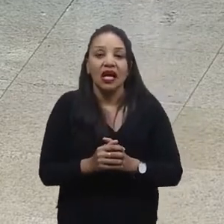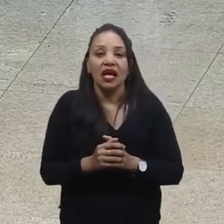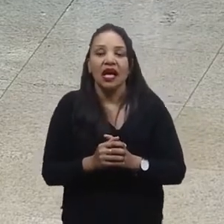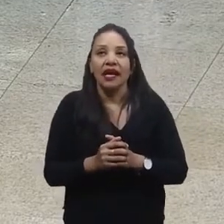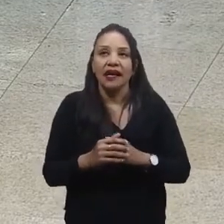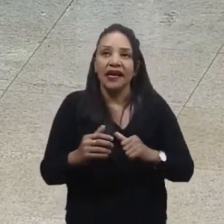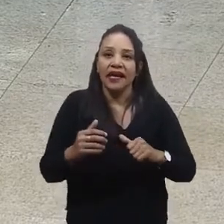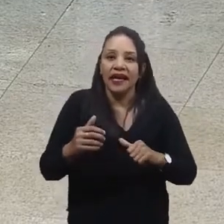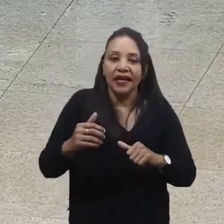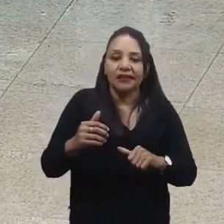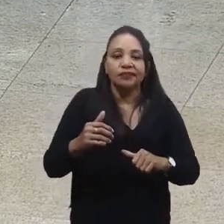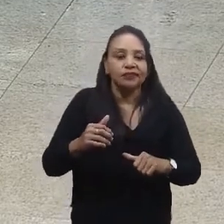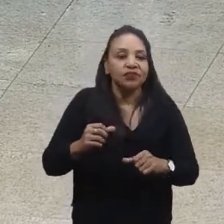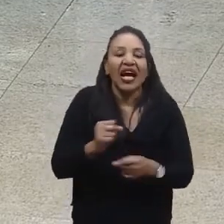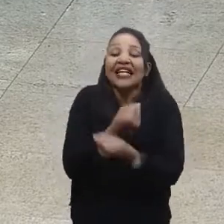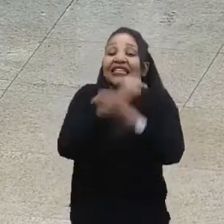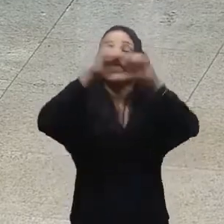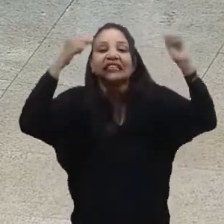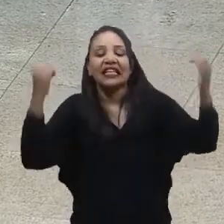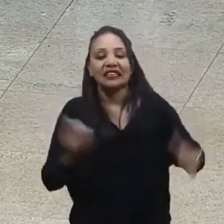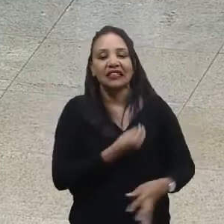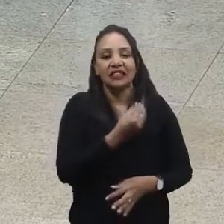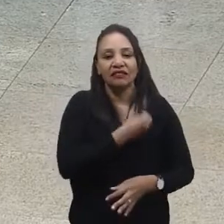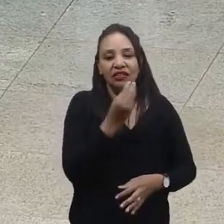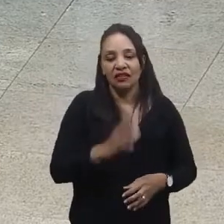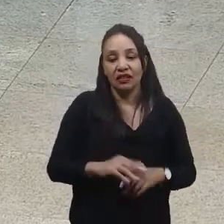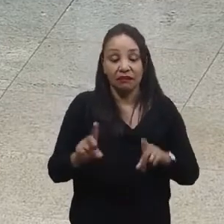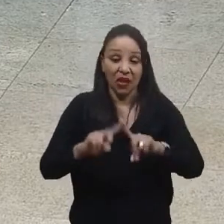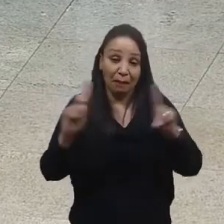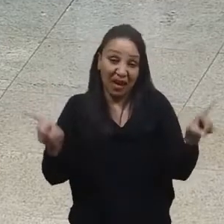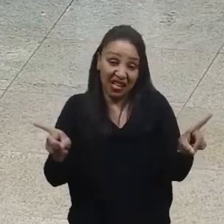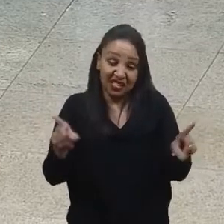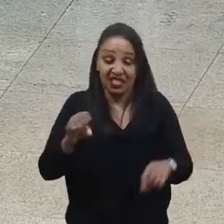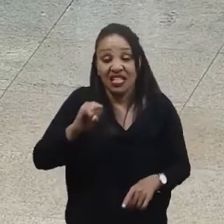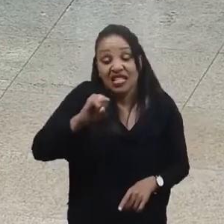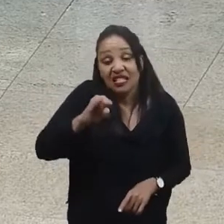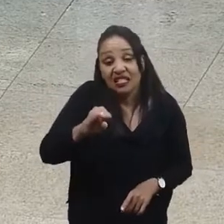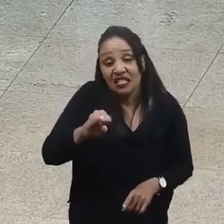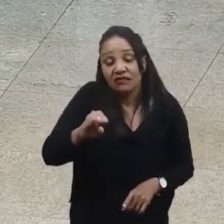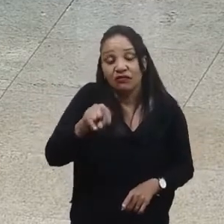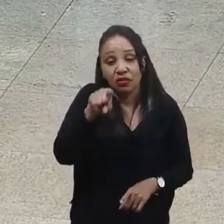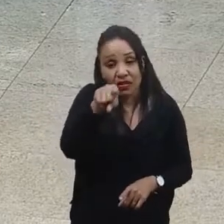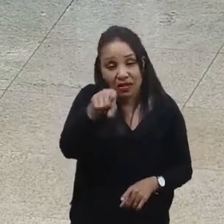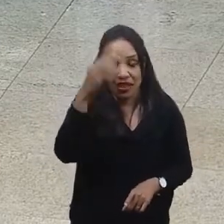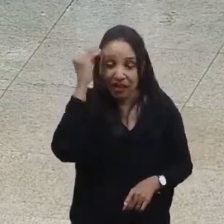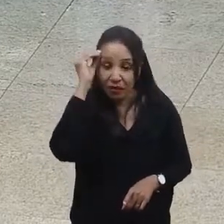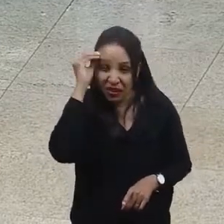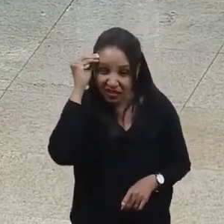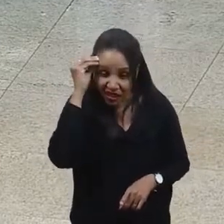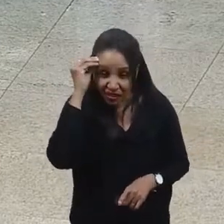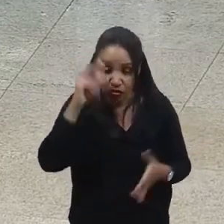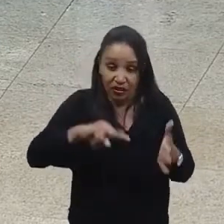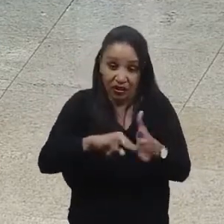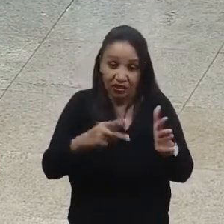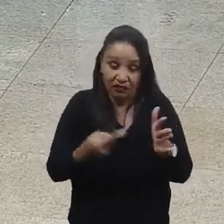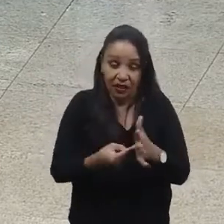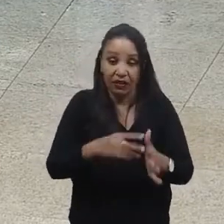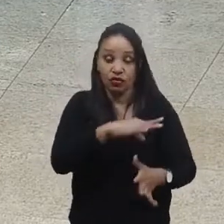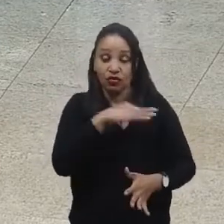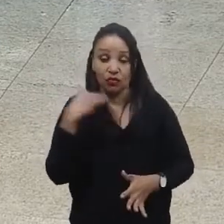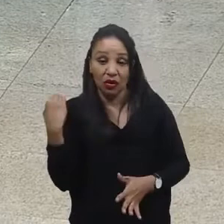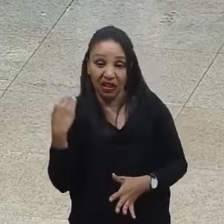diante dos nossos olhos aí se vive a vida de qualquer jeito de qualquer maneira como se a gente fosse viver para sempre